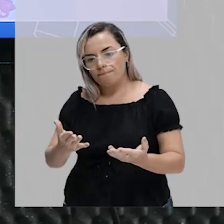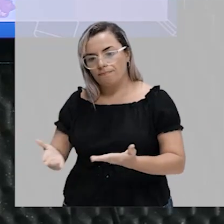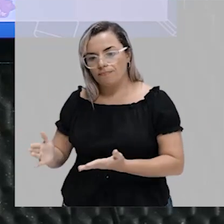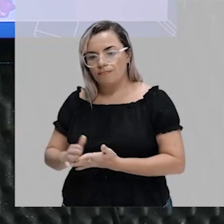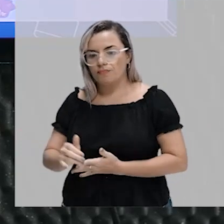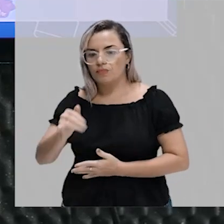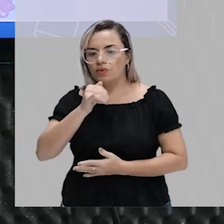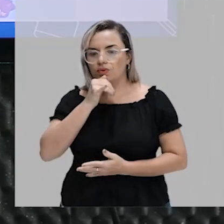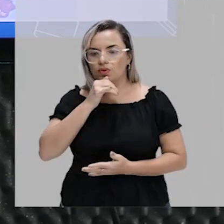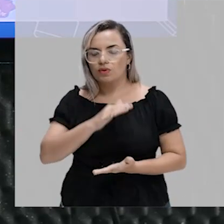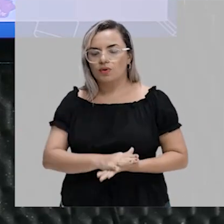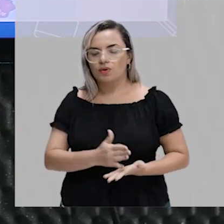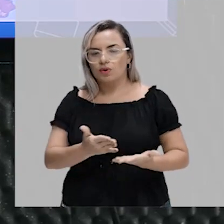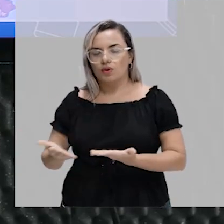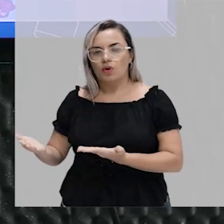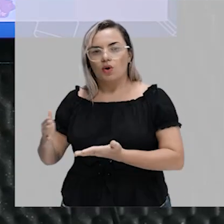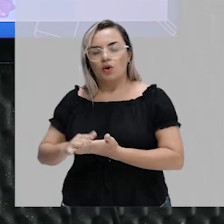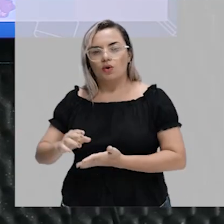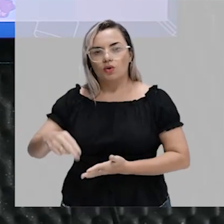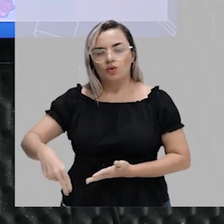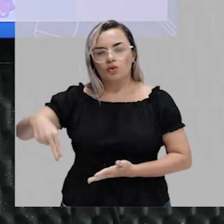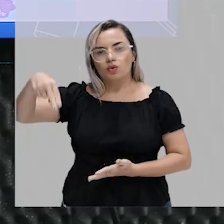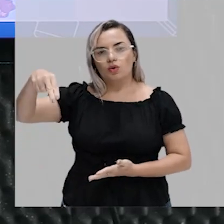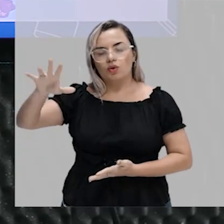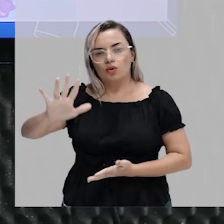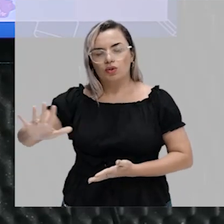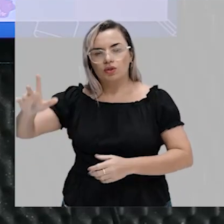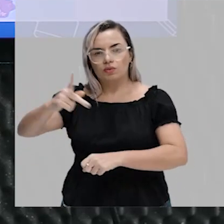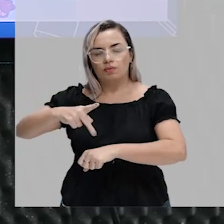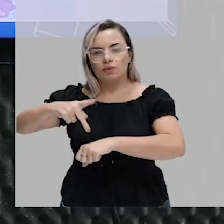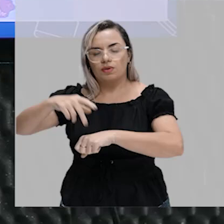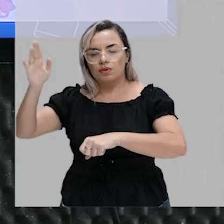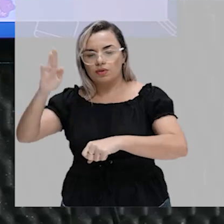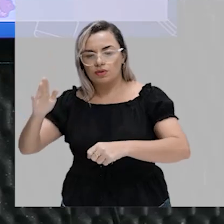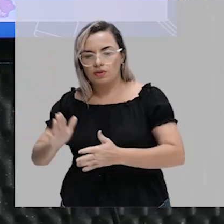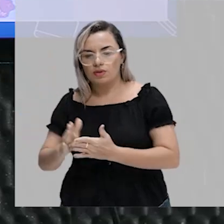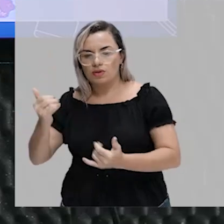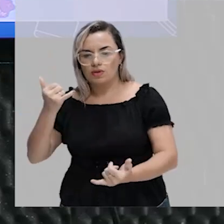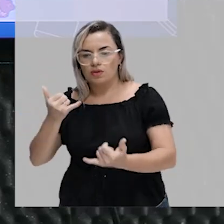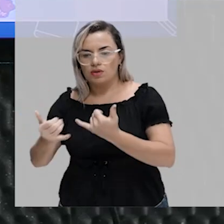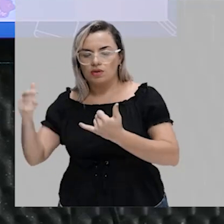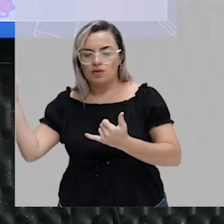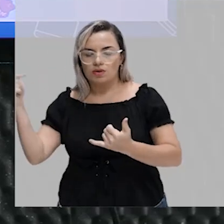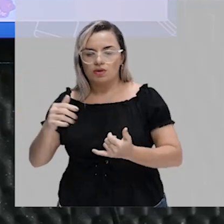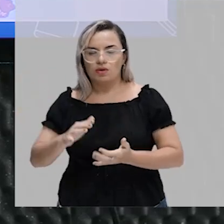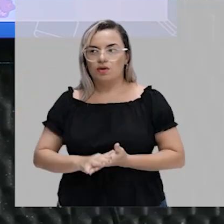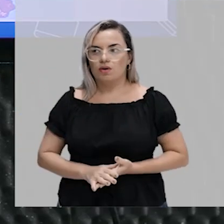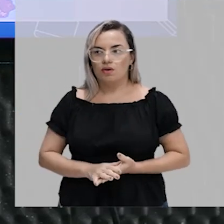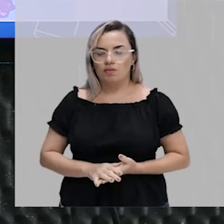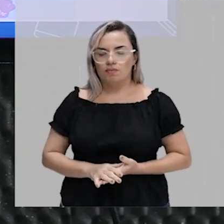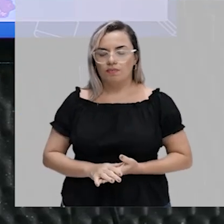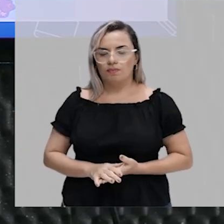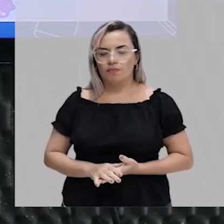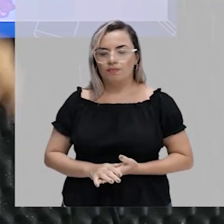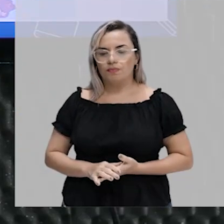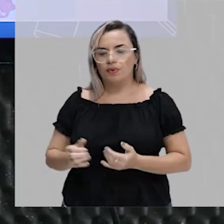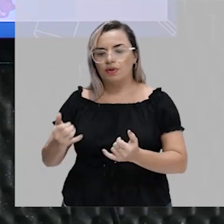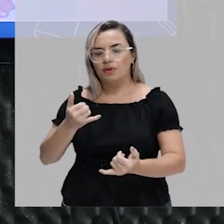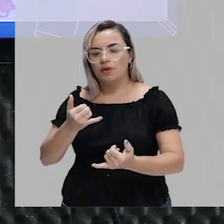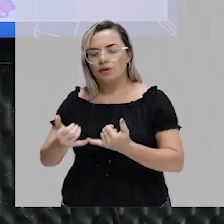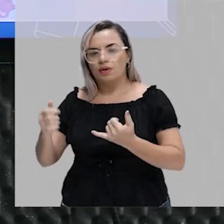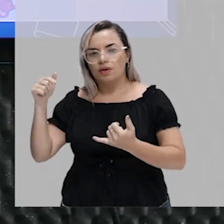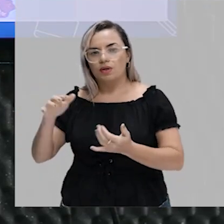ó, por exemplo, no Nordeste do Brasil, elas são semelhantes às rochas que são encontradas nessa região aqui do